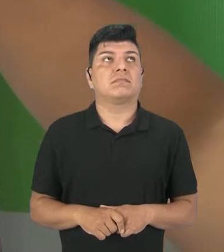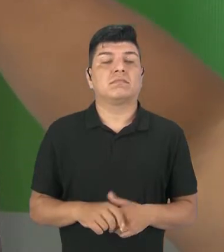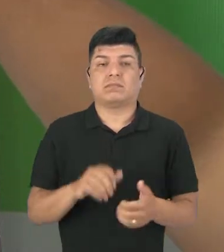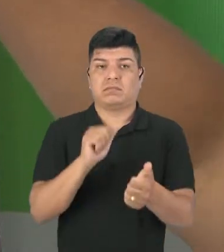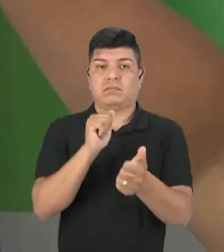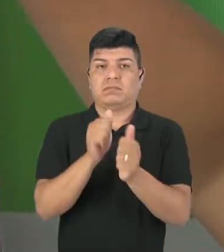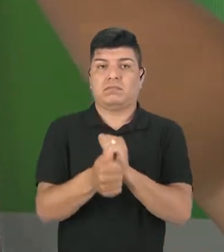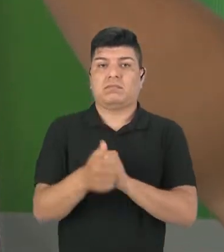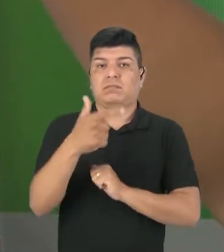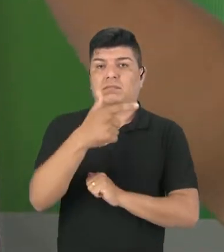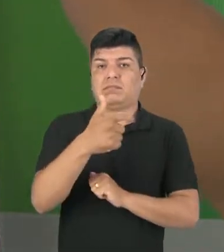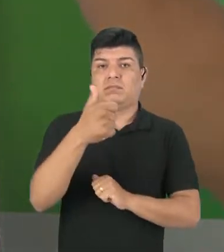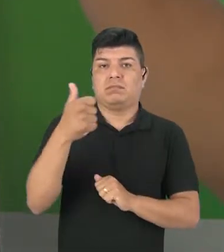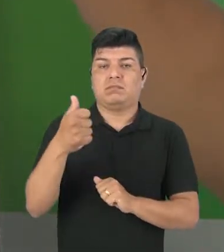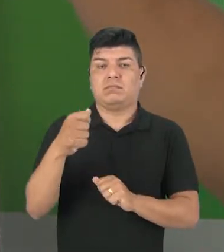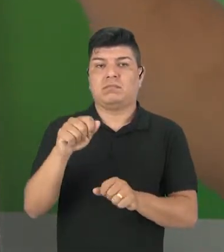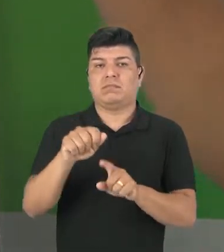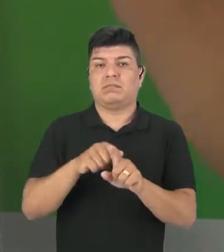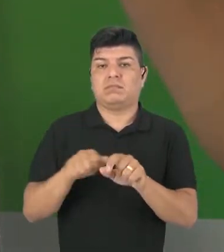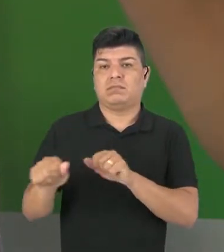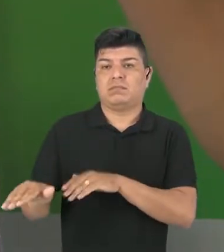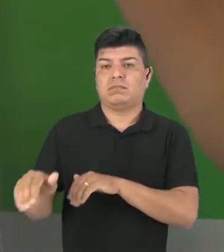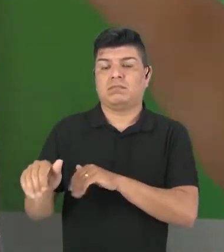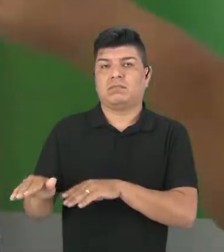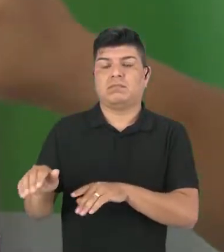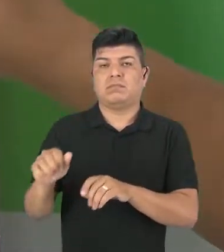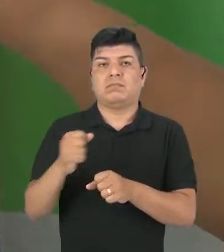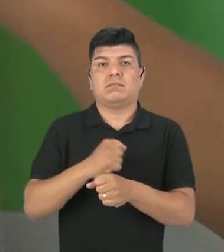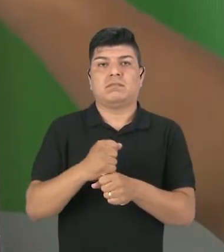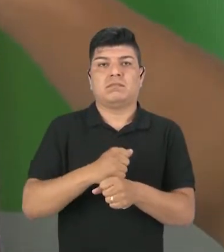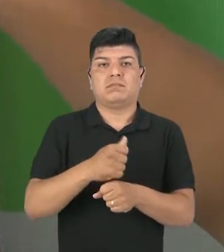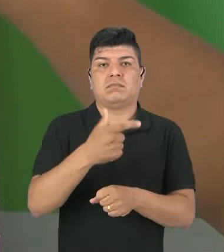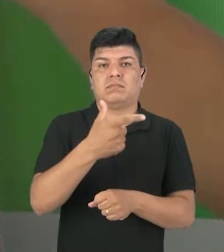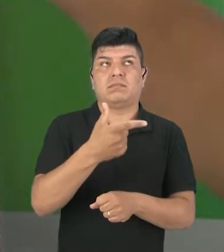Esporte, 21 de setembro de 2018.